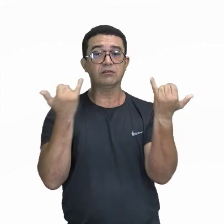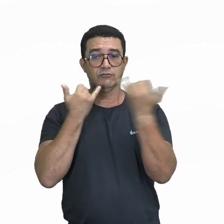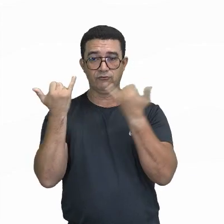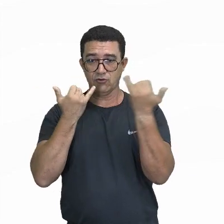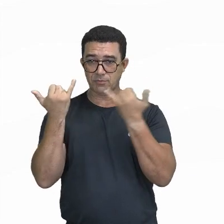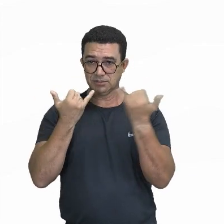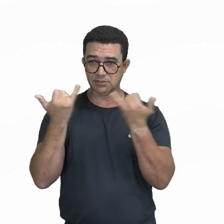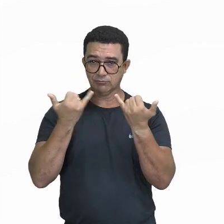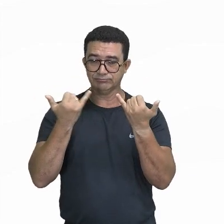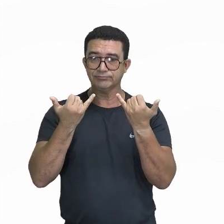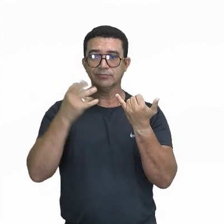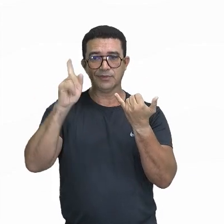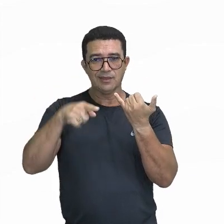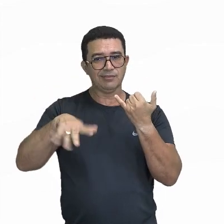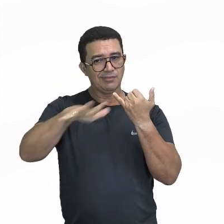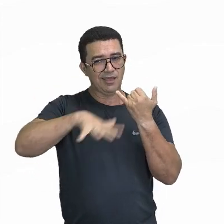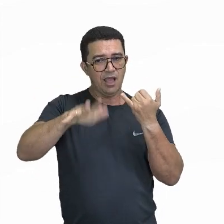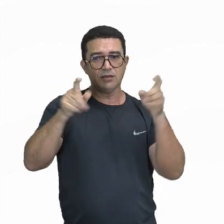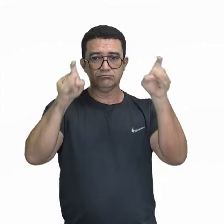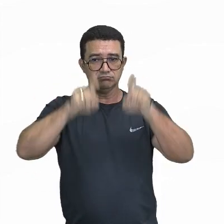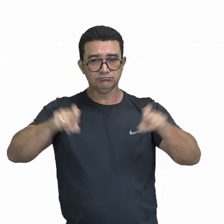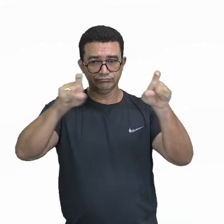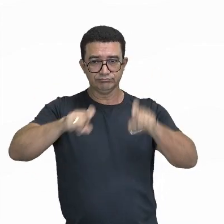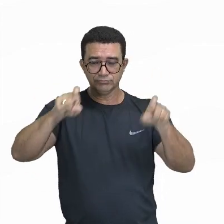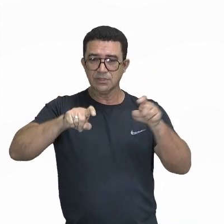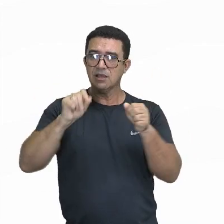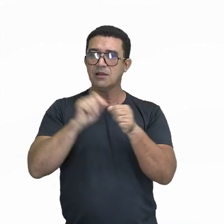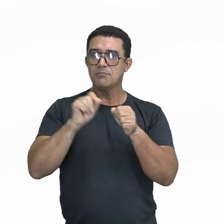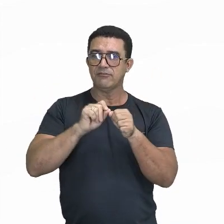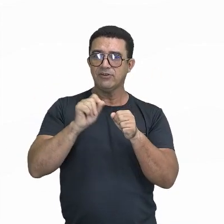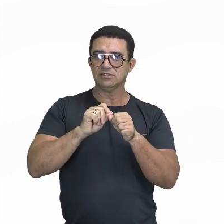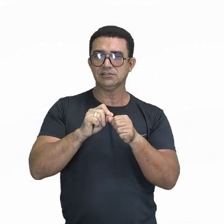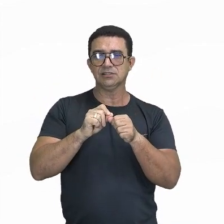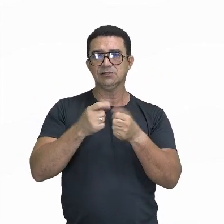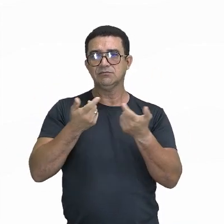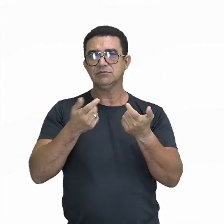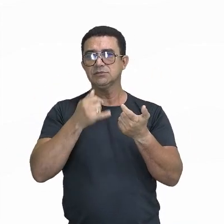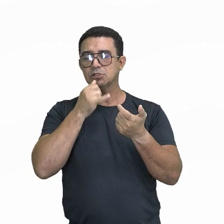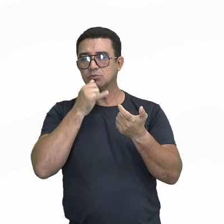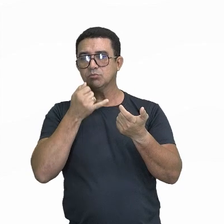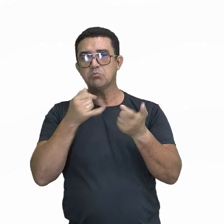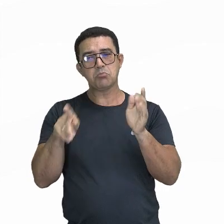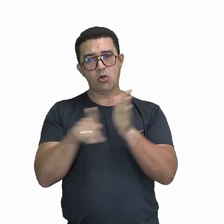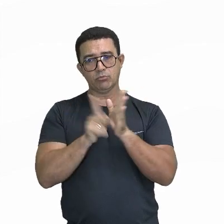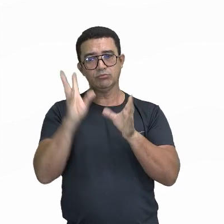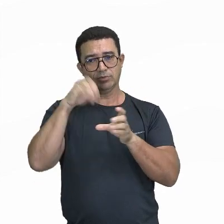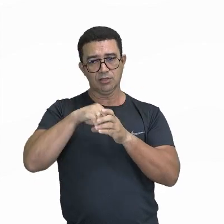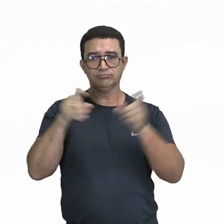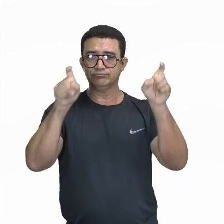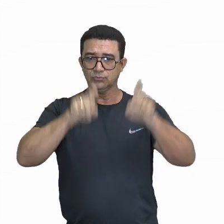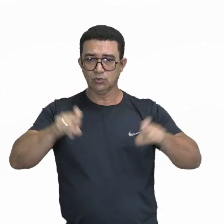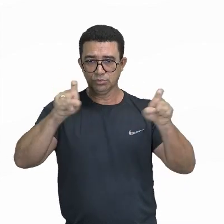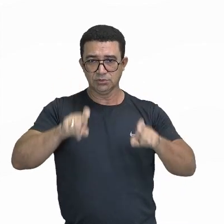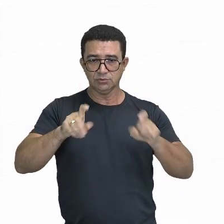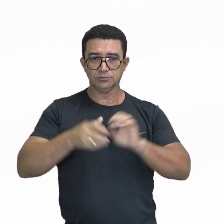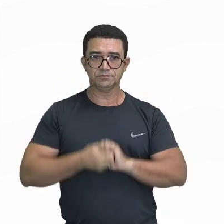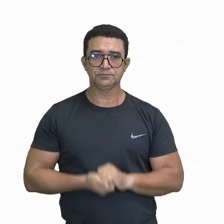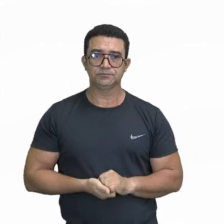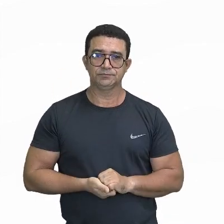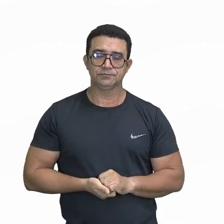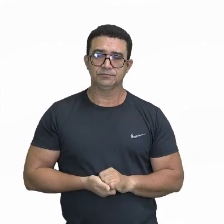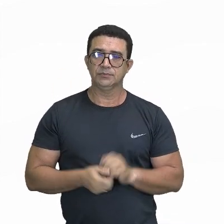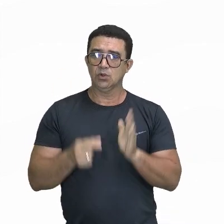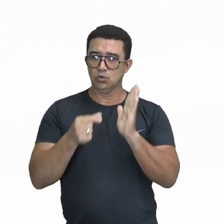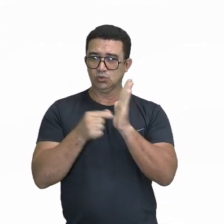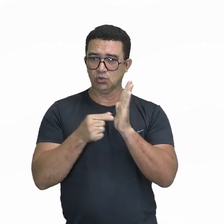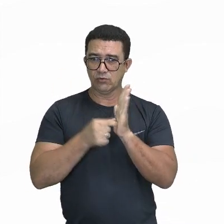serviço computacional utilizado para realizar ações nos sistemas de computadores, ou seja, o